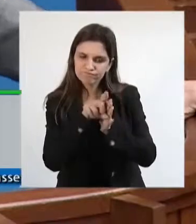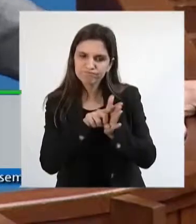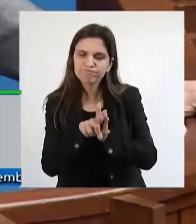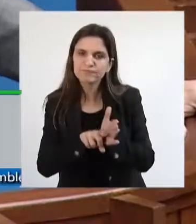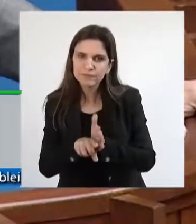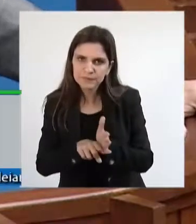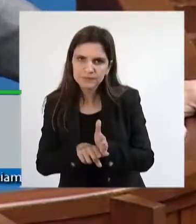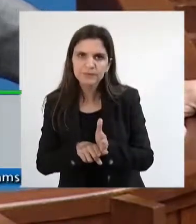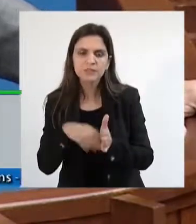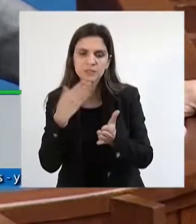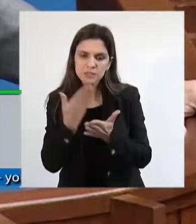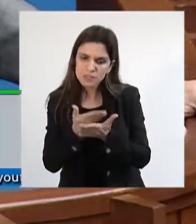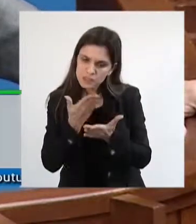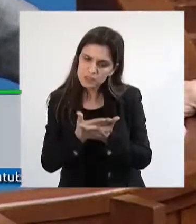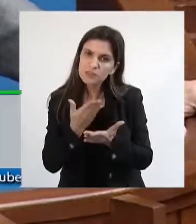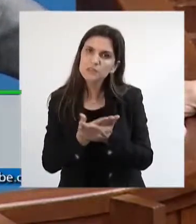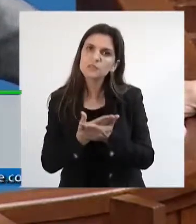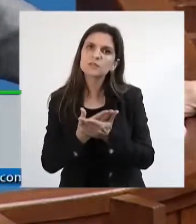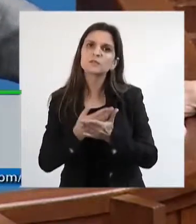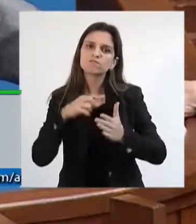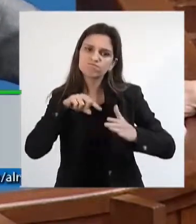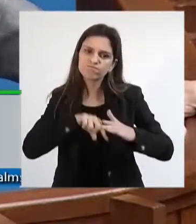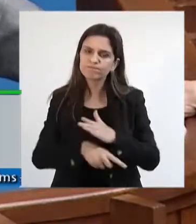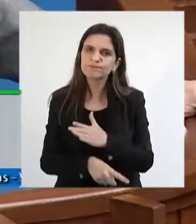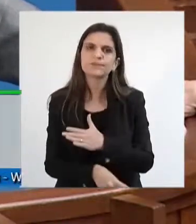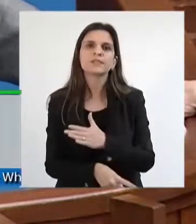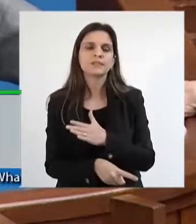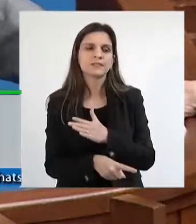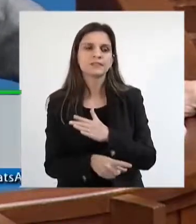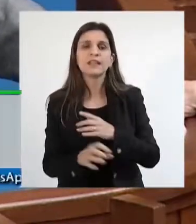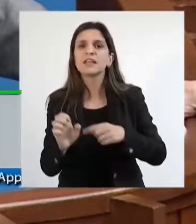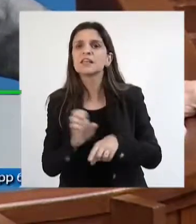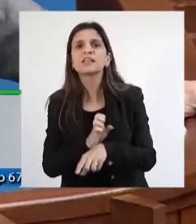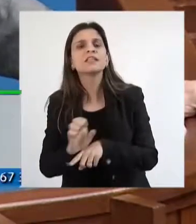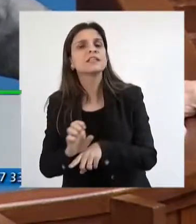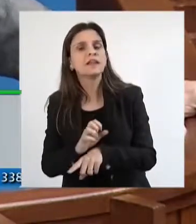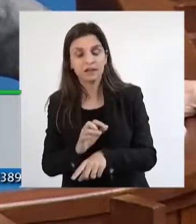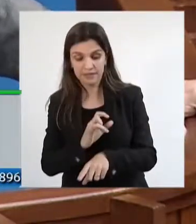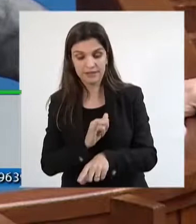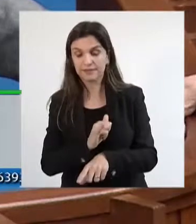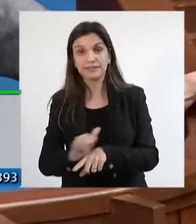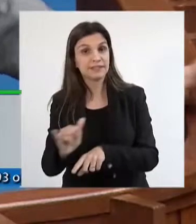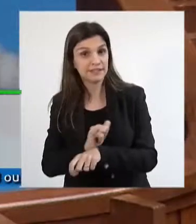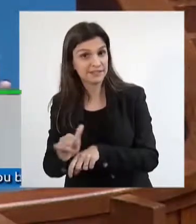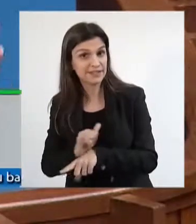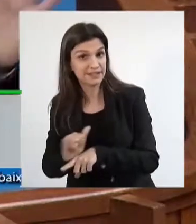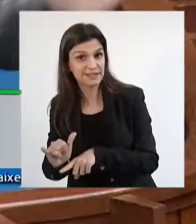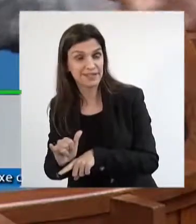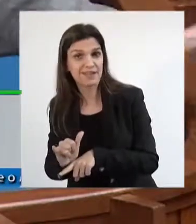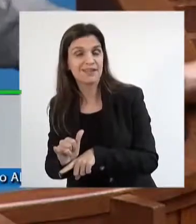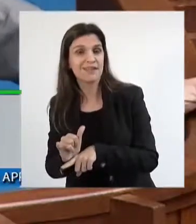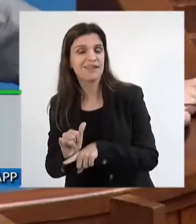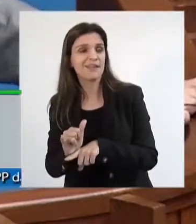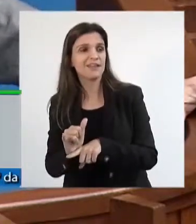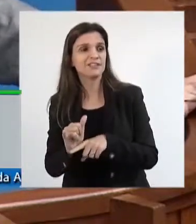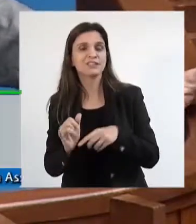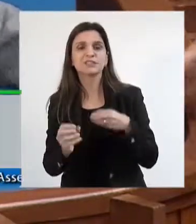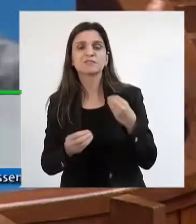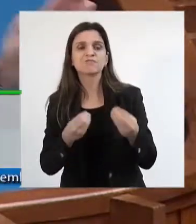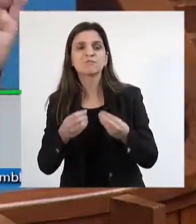que a gente possa verificar se existem medidas e quais medidas nós poderíamos tomar. Tem duas